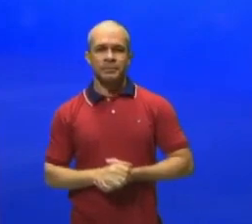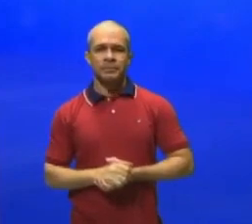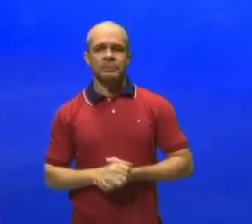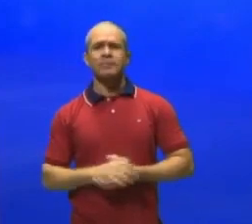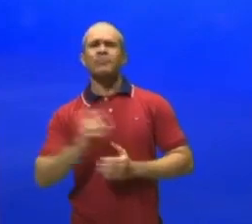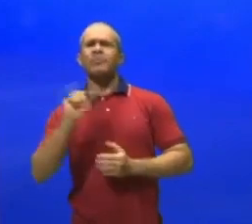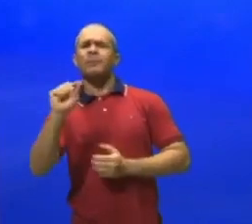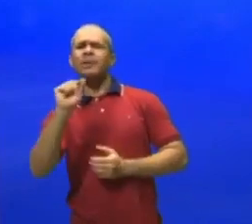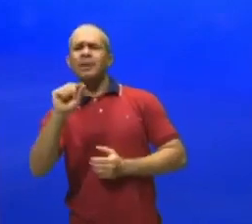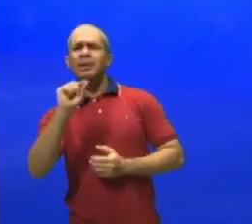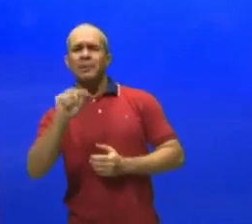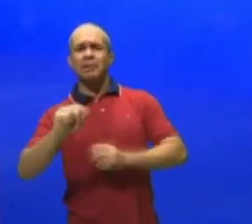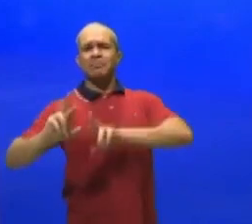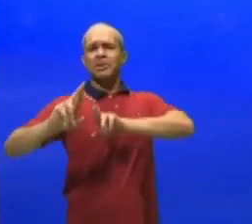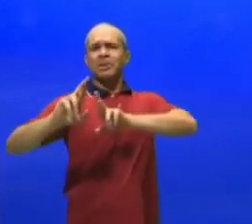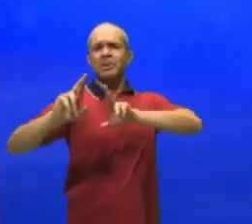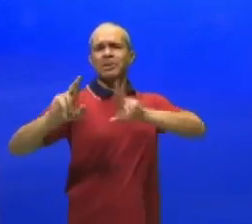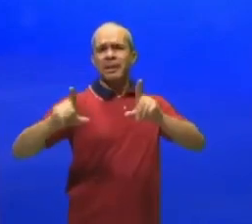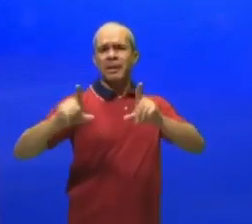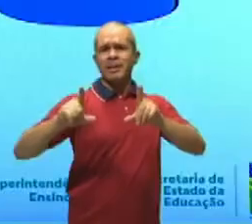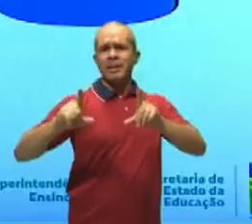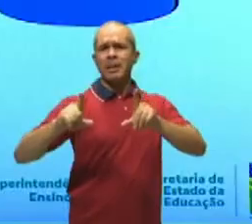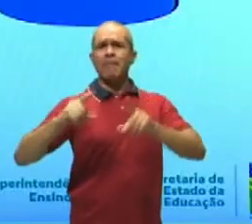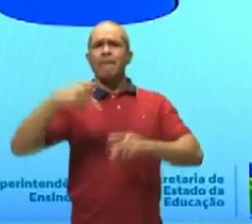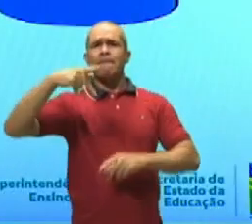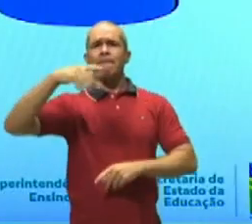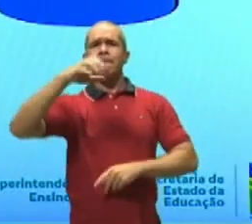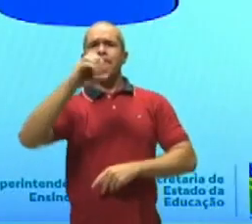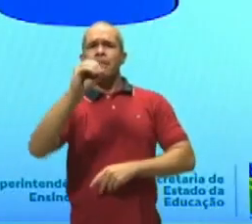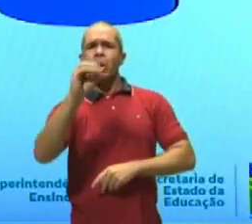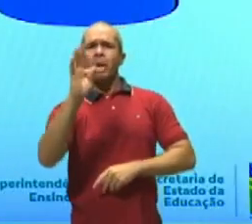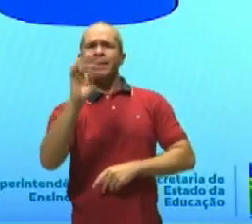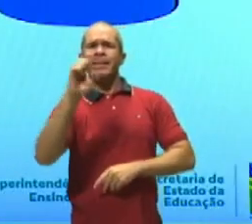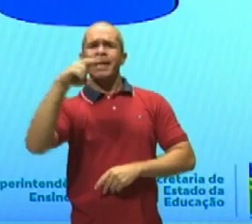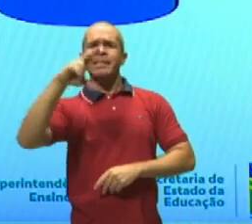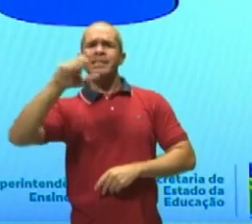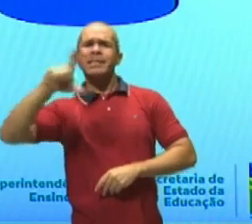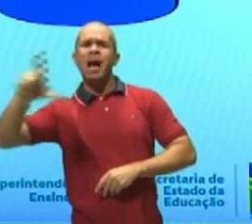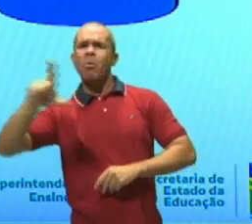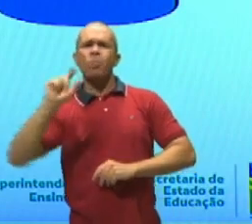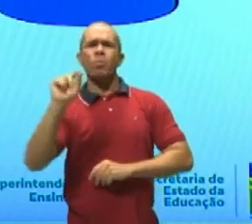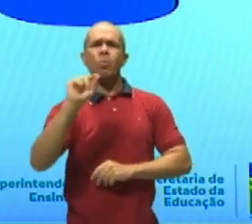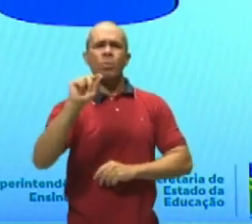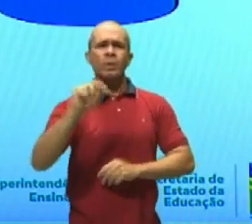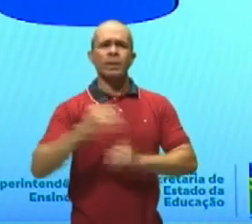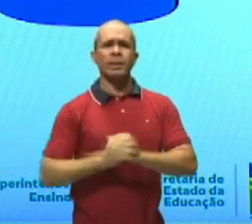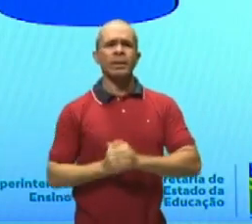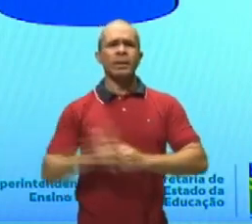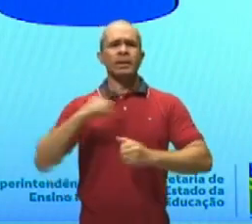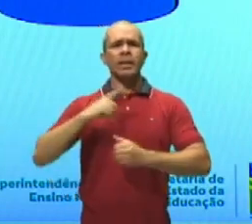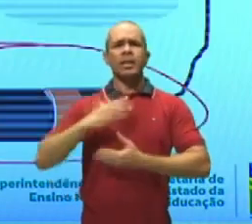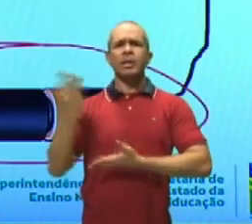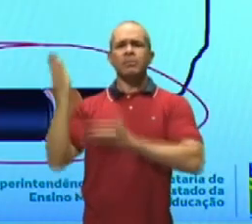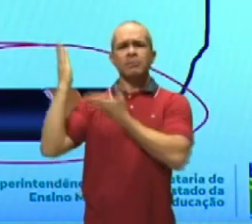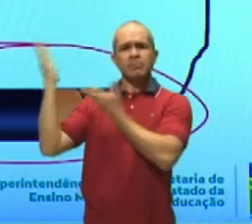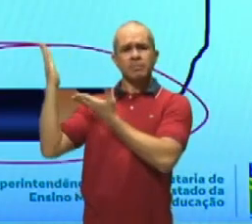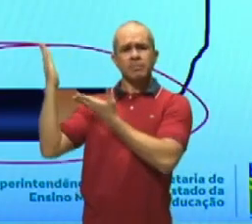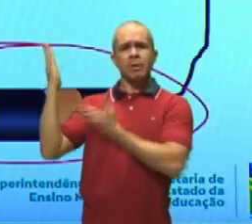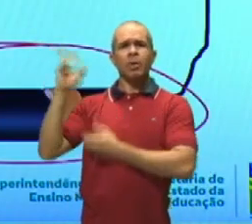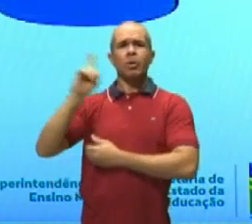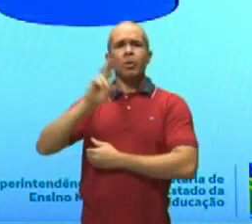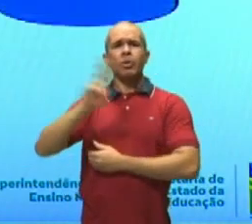e o que vem a ser a diferença de potencial, que a gente tem esses três nomes aqui, olha, DDP, tensão ou diferença de